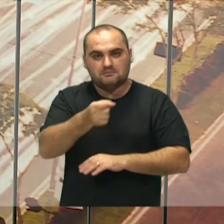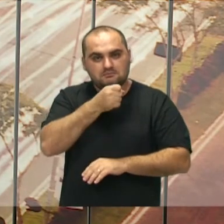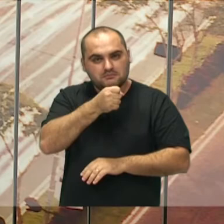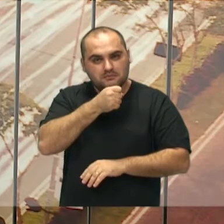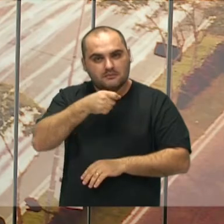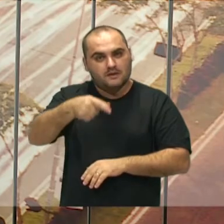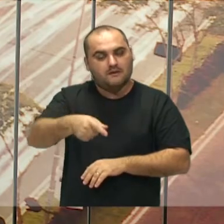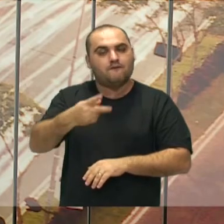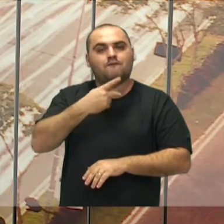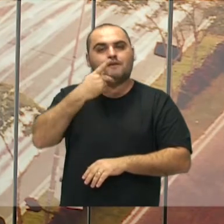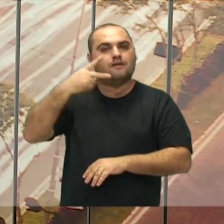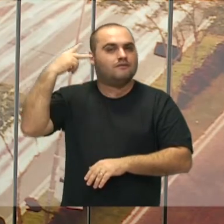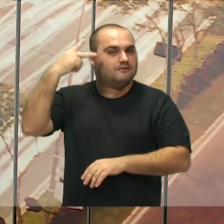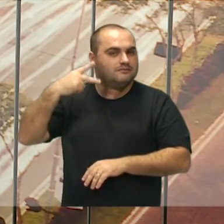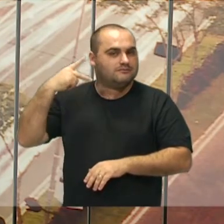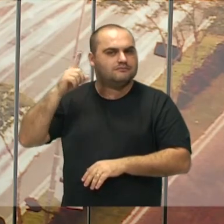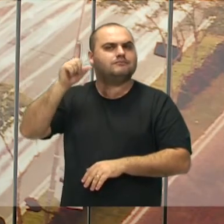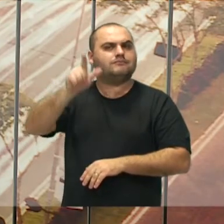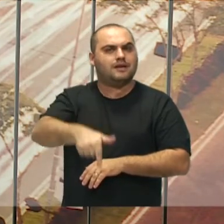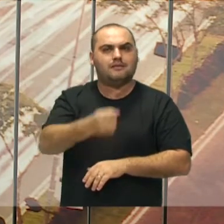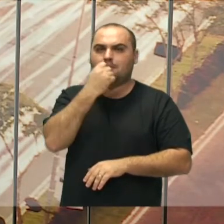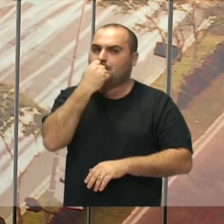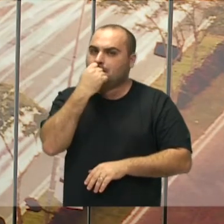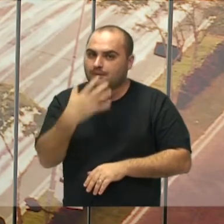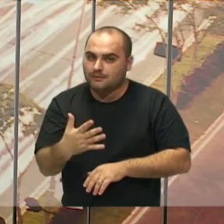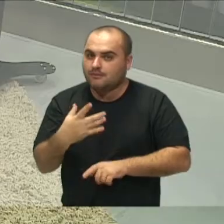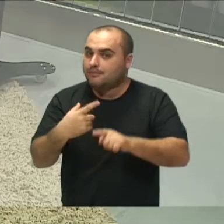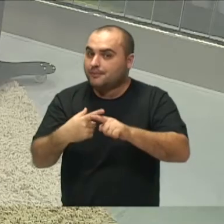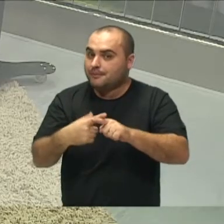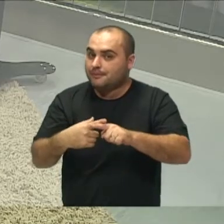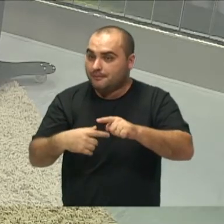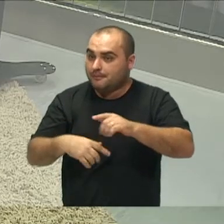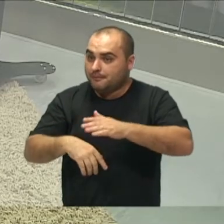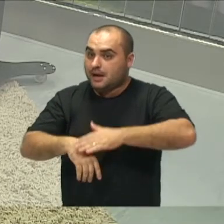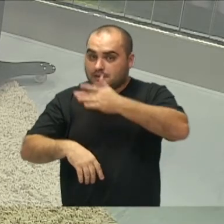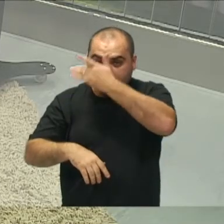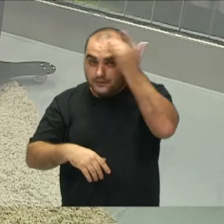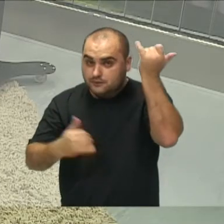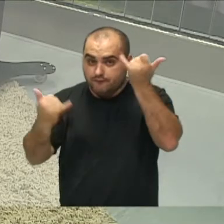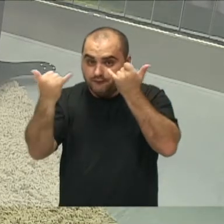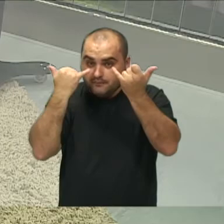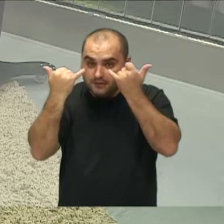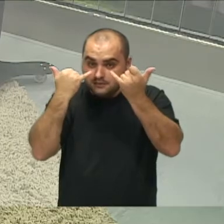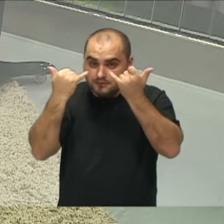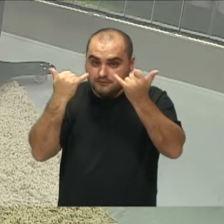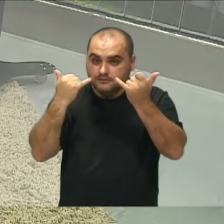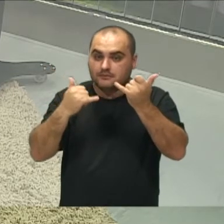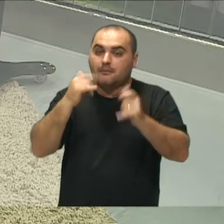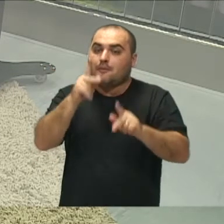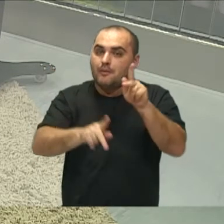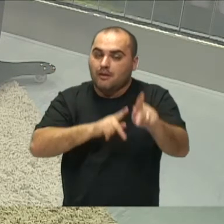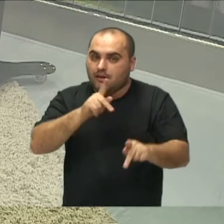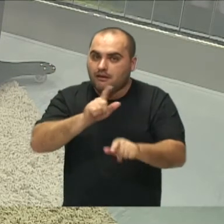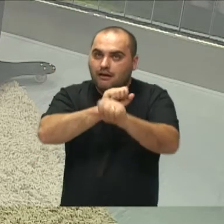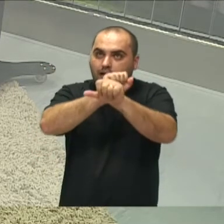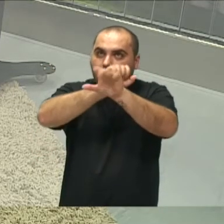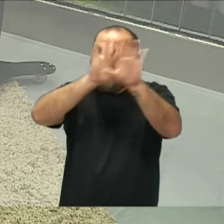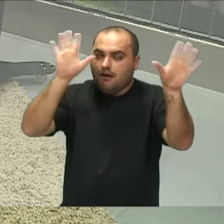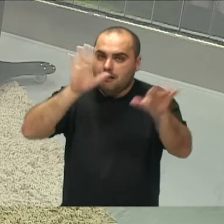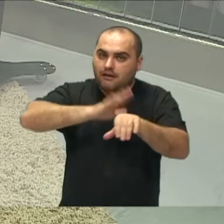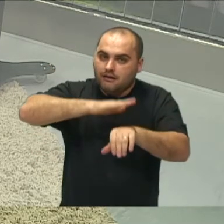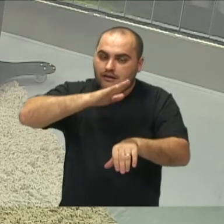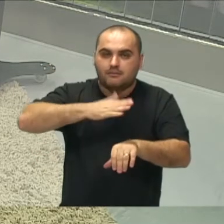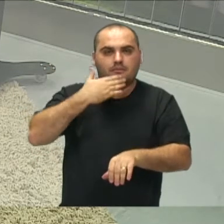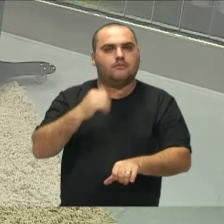no Fala Vereador. Isso é muito bom, né? Porque quanto mais as pessoas têm informação, quanto mais a população é esclarecida, isso